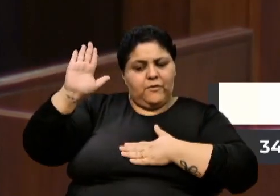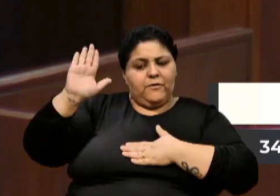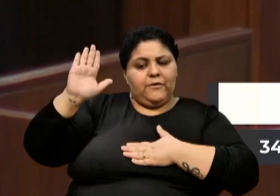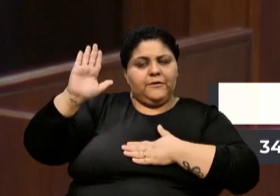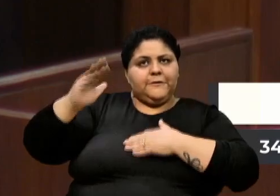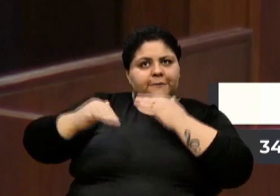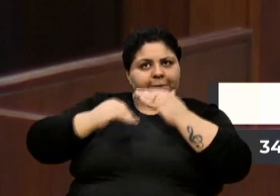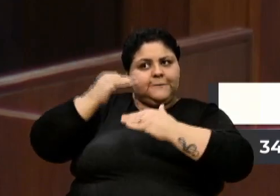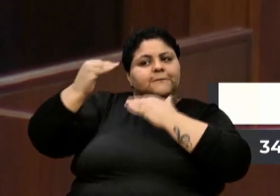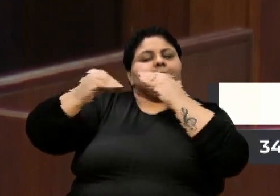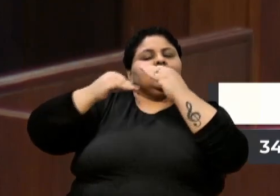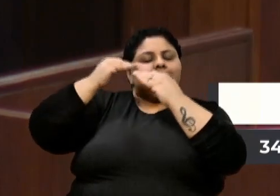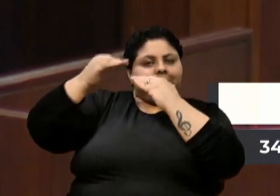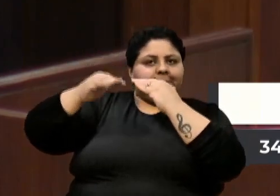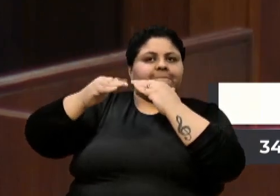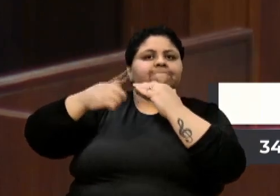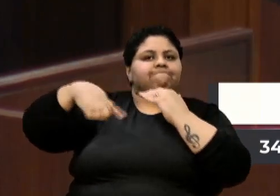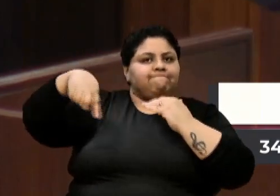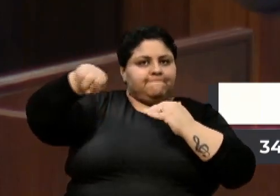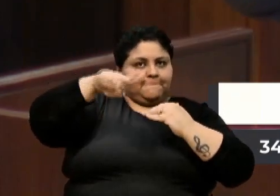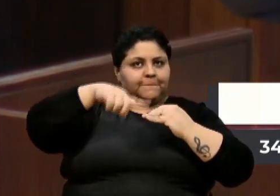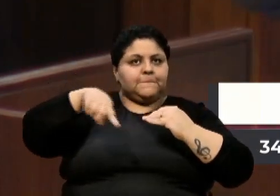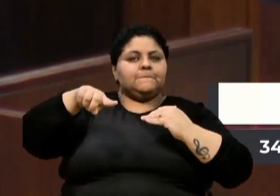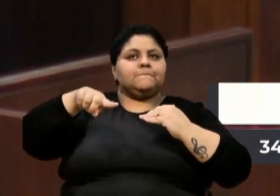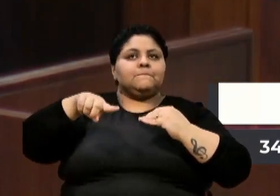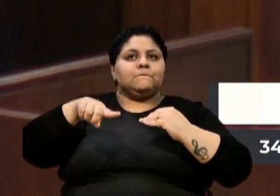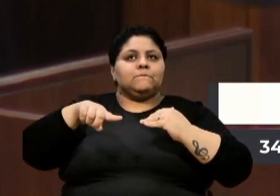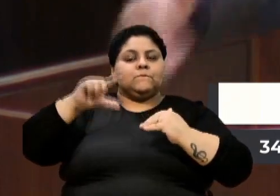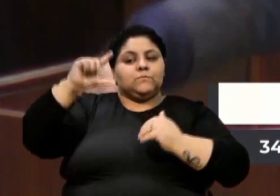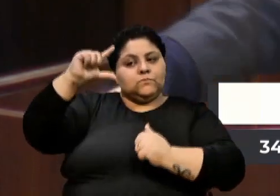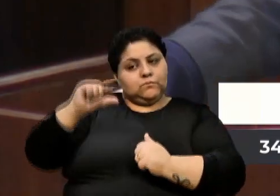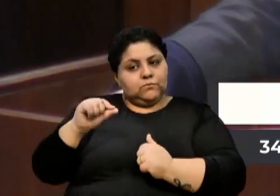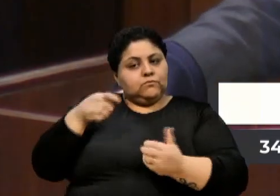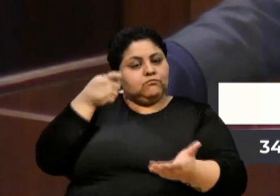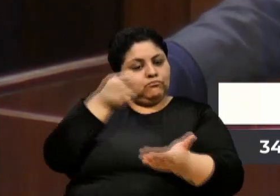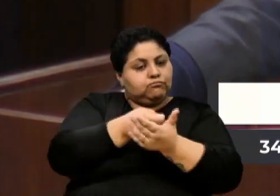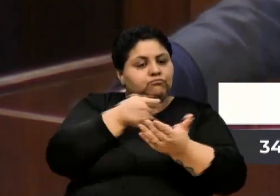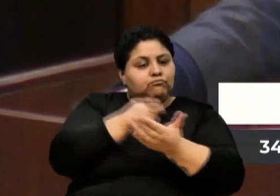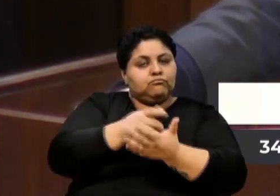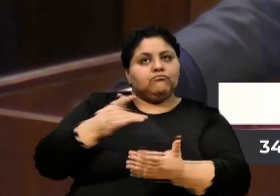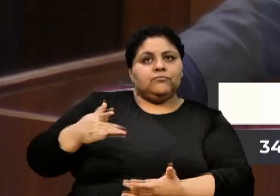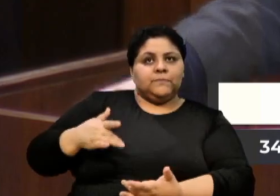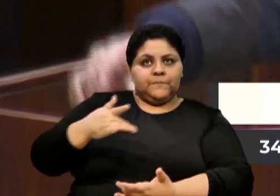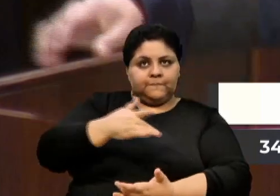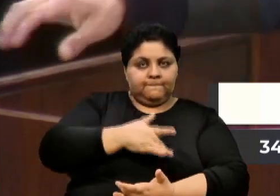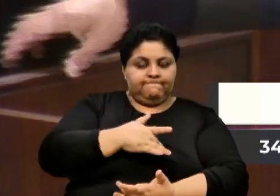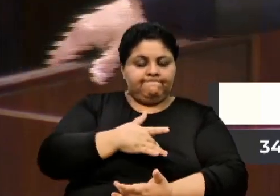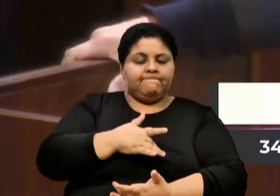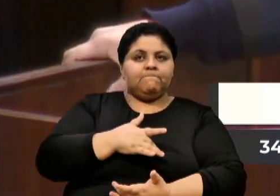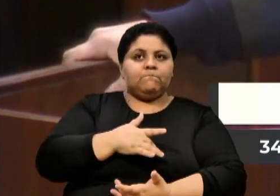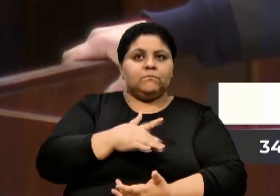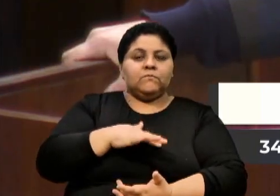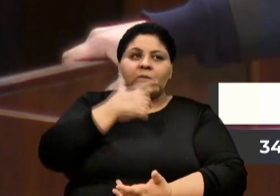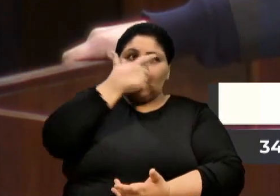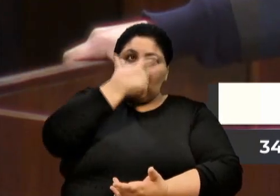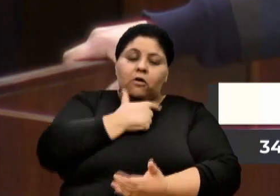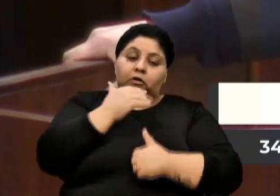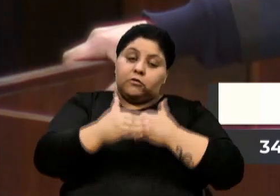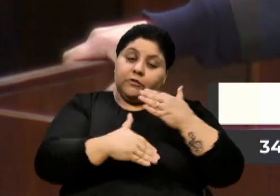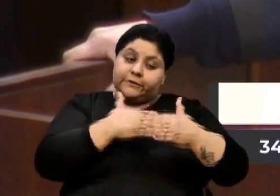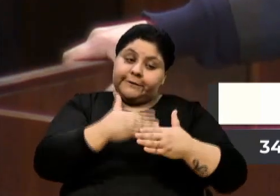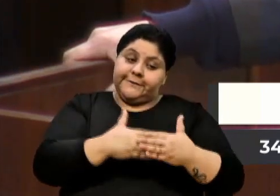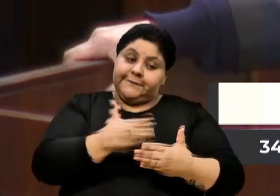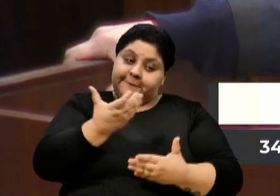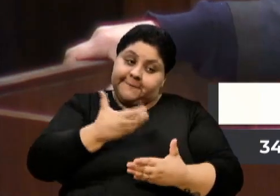certeza que nós vamos estar aqui reduzindo a cobrança de médicos. Eu acho que quando a gente quer mudar alguma